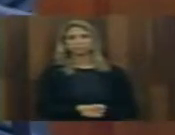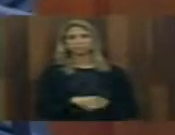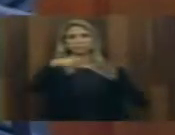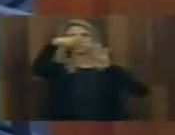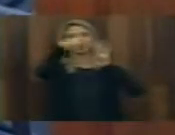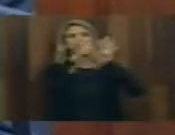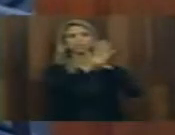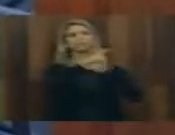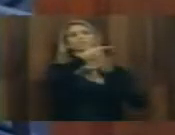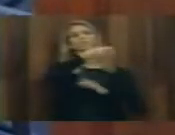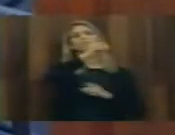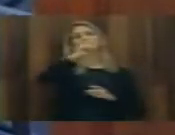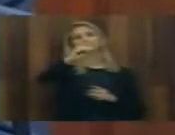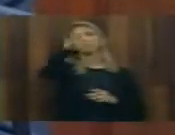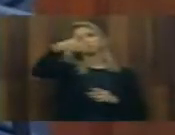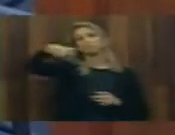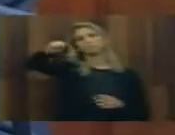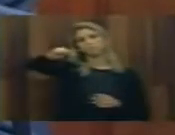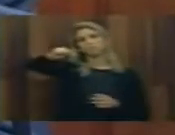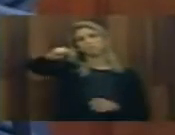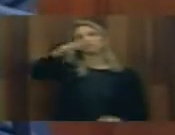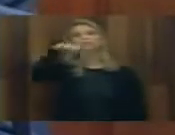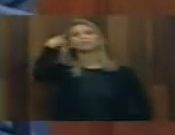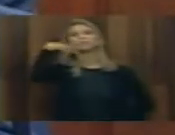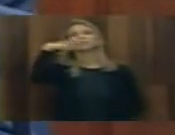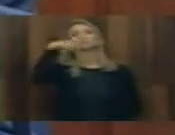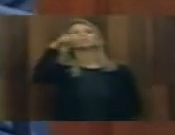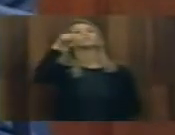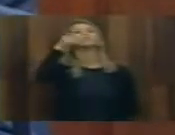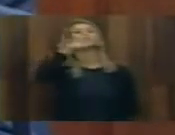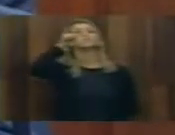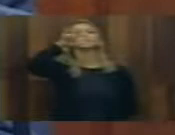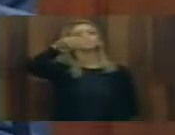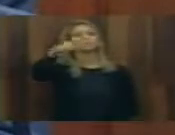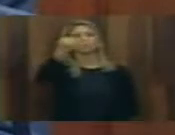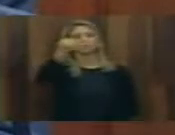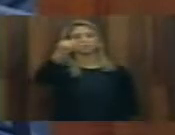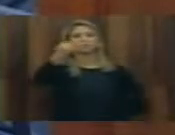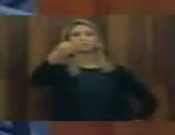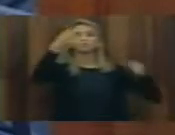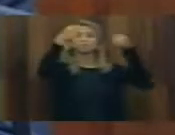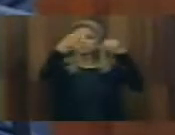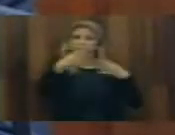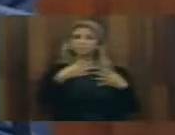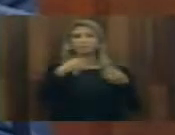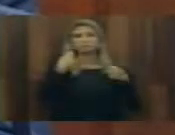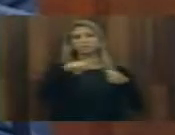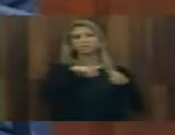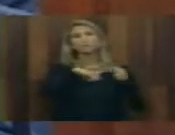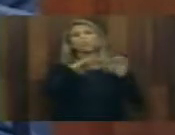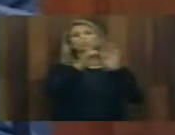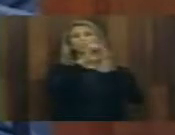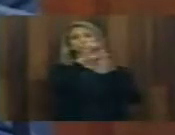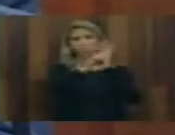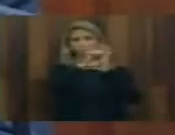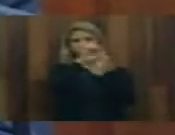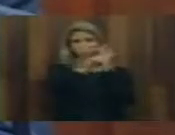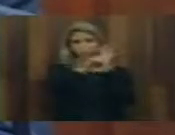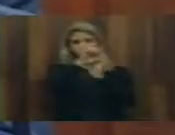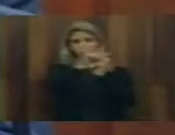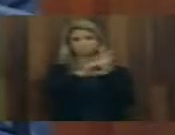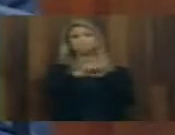Projeto de lei 200/18, promovente vereadora Letícia Jota. Institui o Estatuto Municipal da Promoção